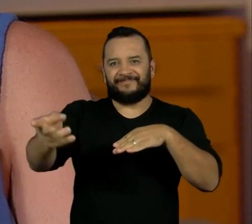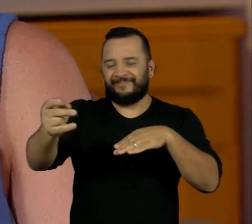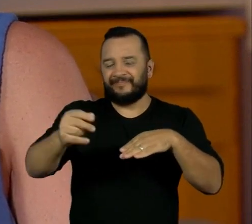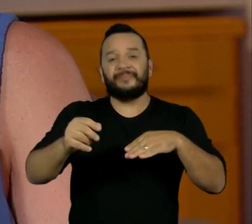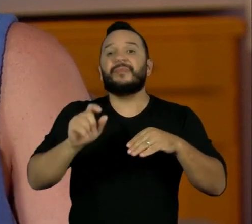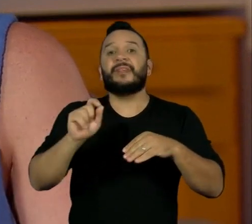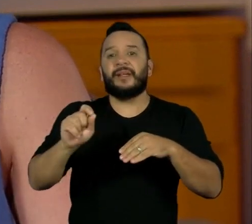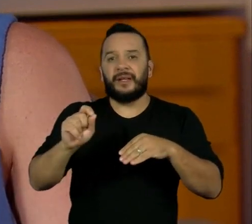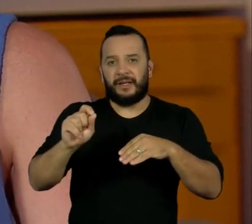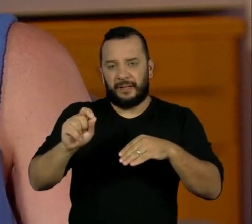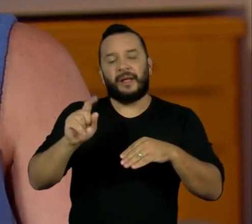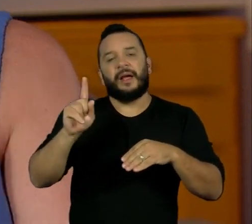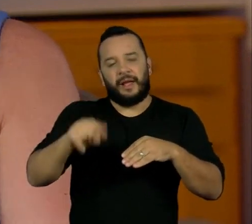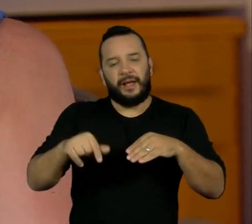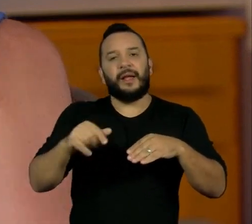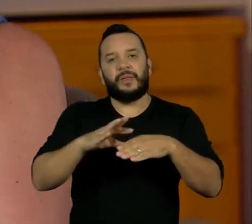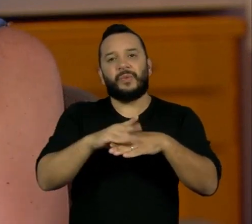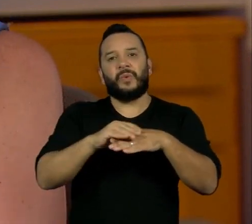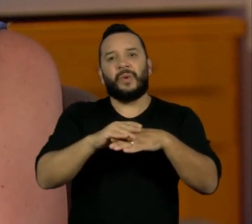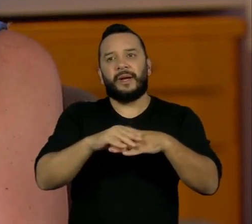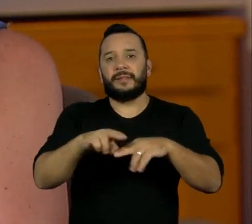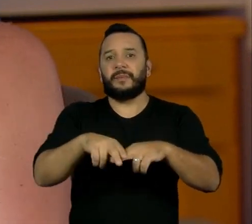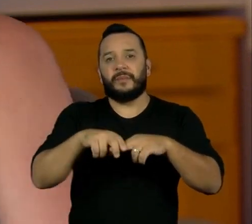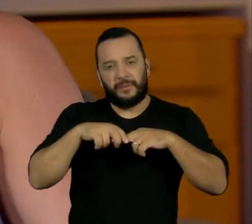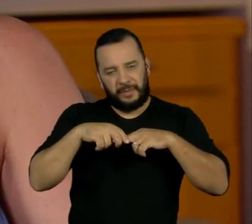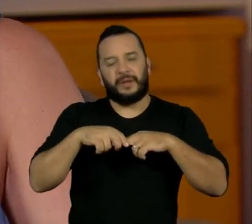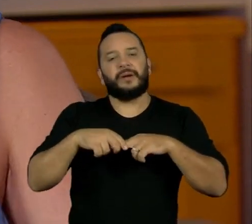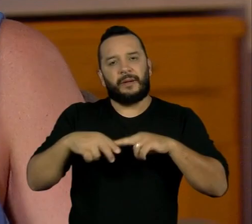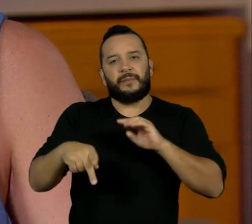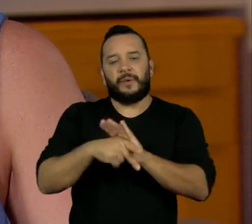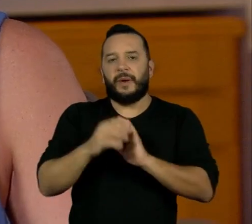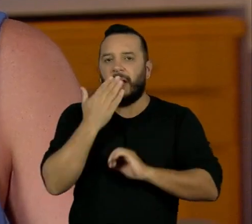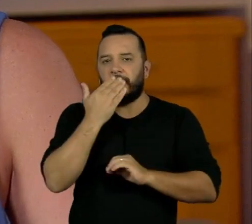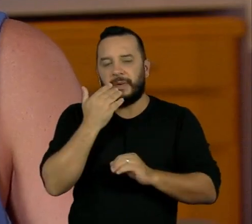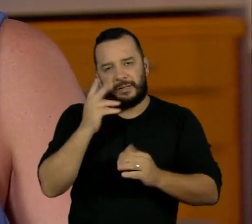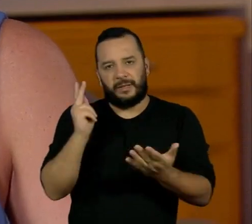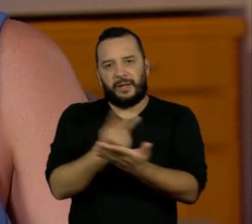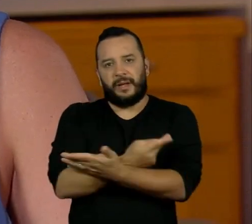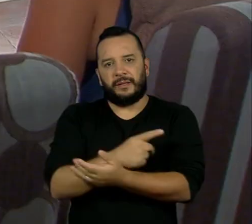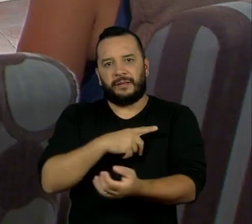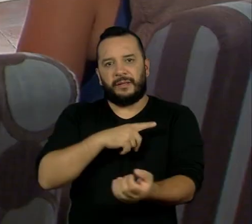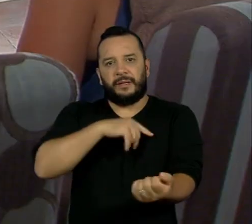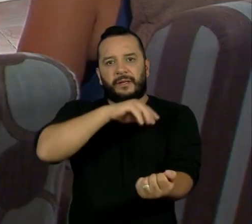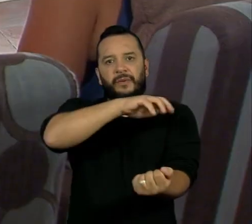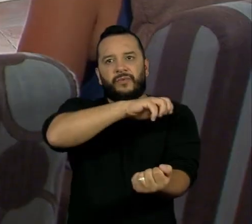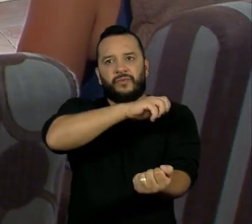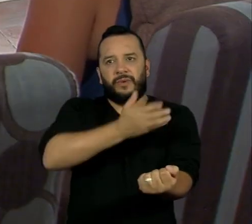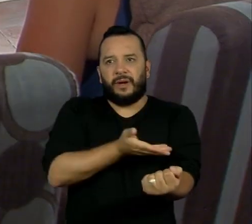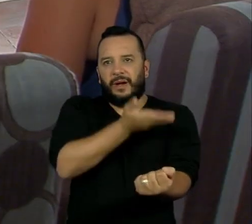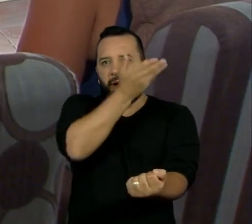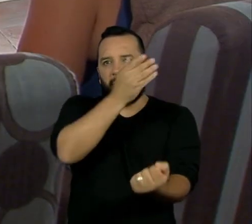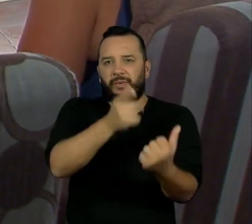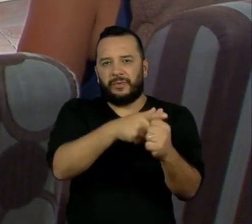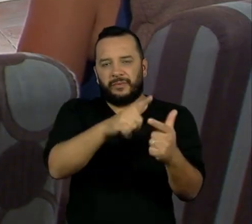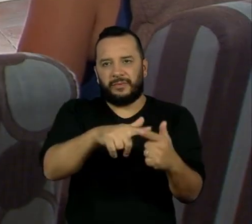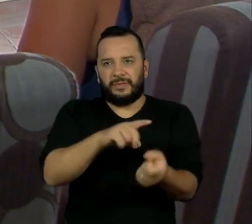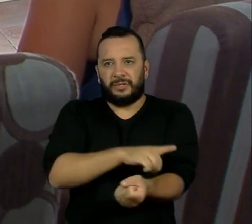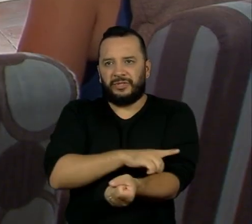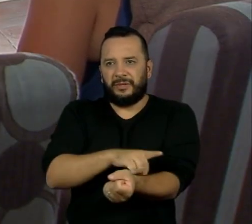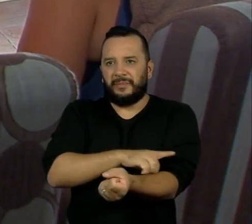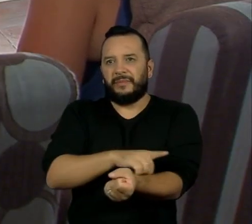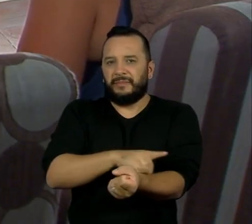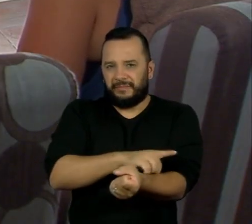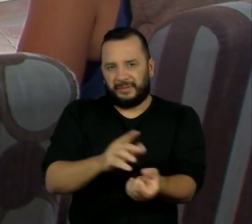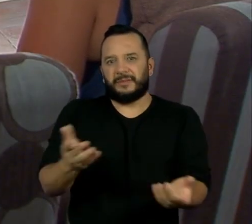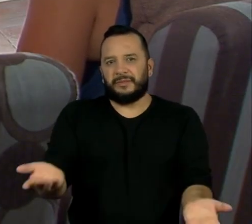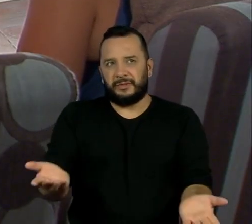que são provenientes de uma má alimentação. Então, pressão alta, diabetes. Quando vocês escrevem um livro como esse,